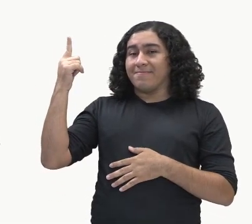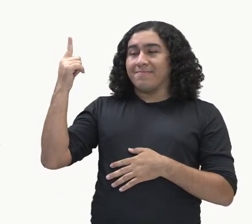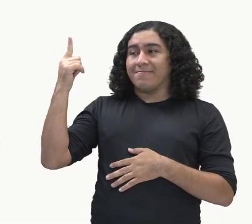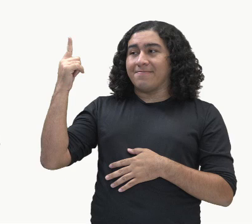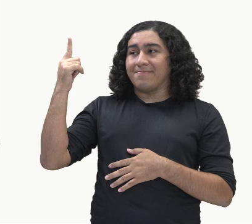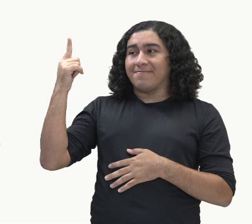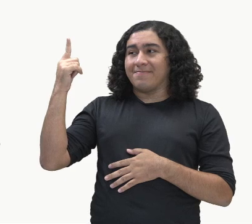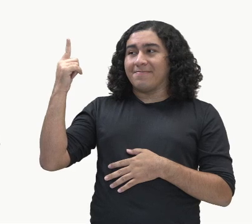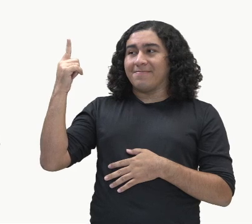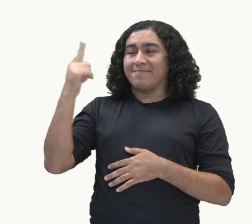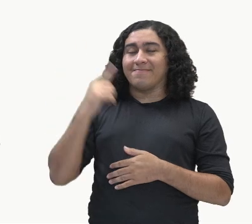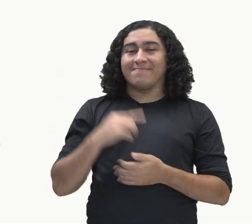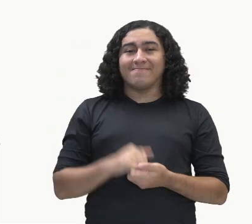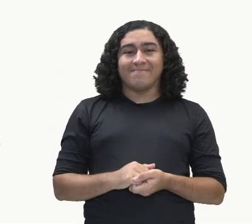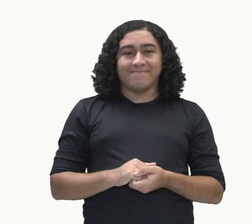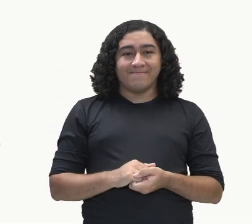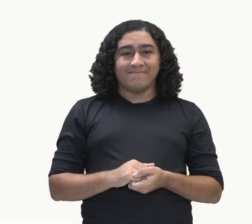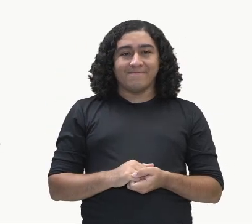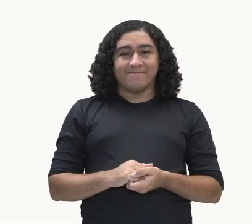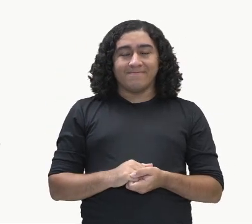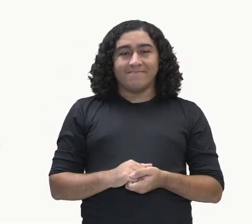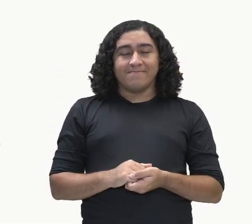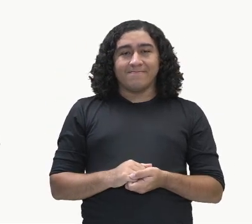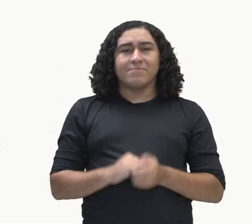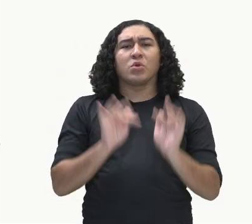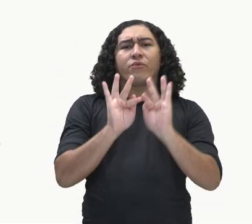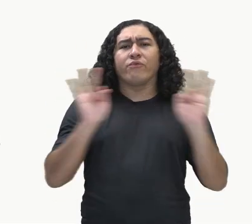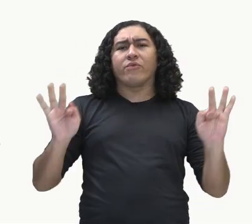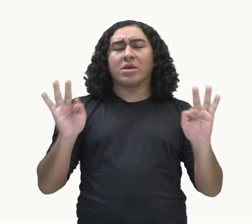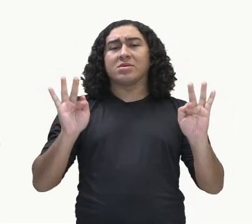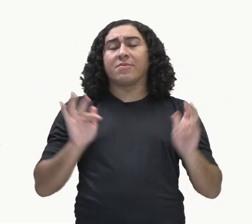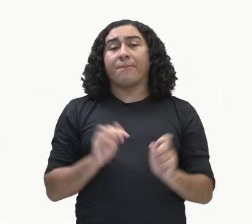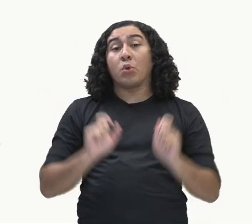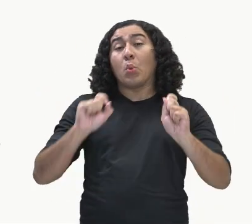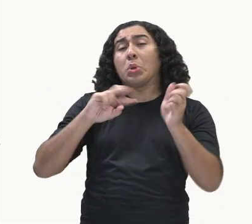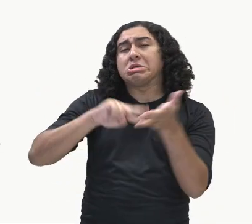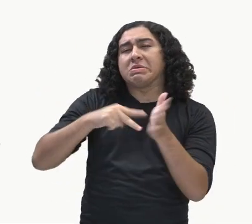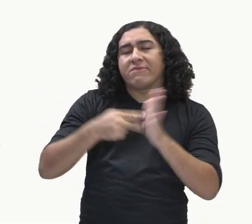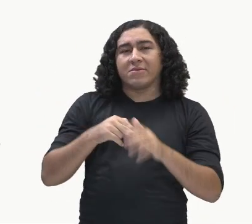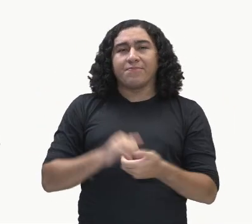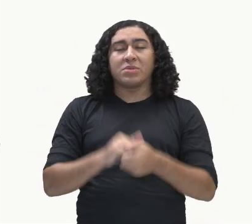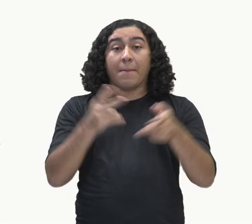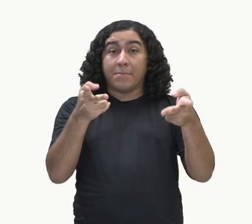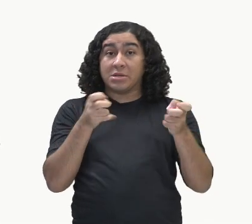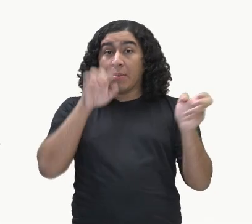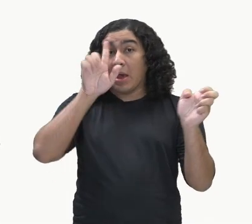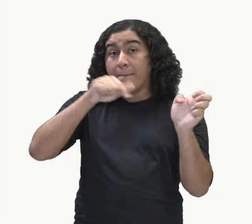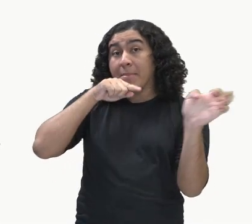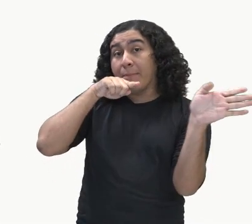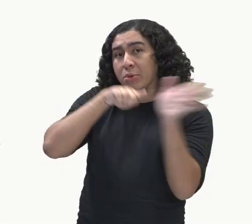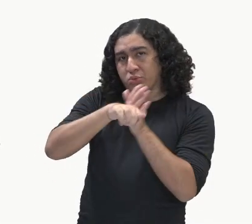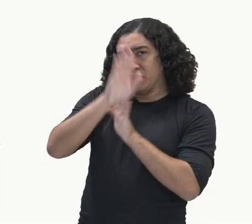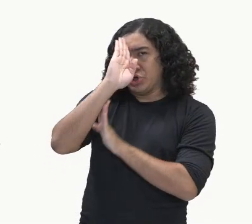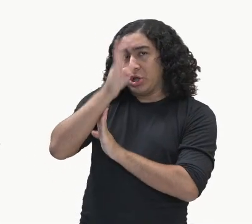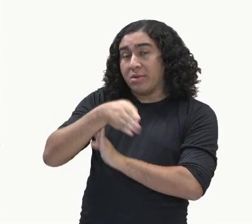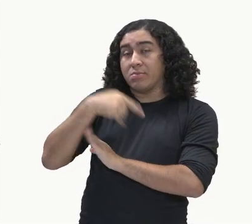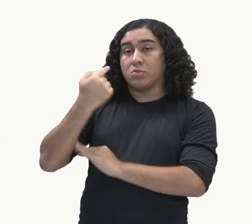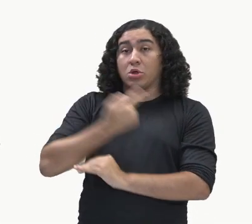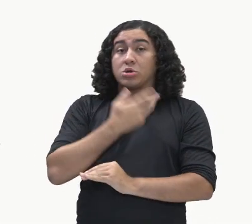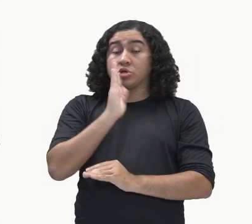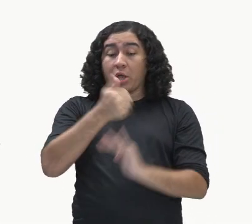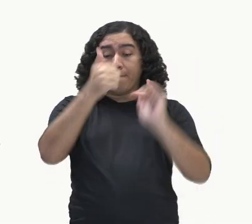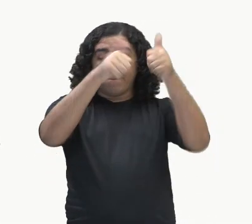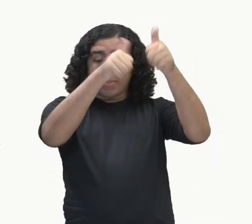multiculturalism? What is multiculturalism? Observe que é uma pergunta, nós já